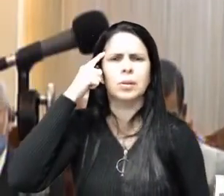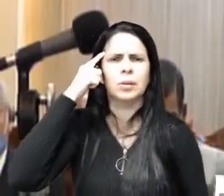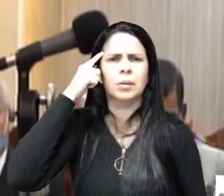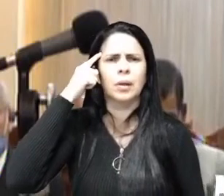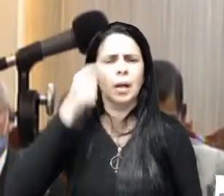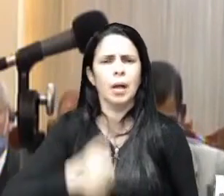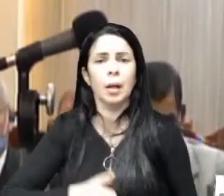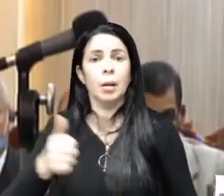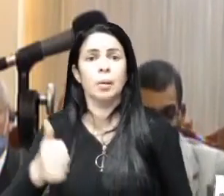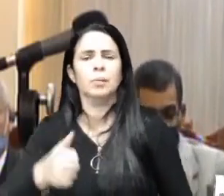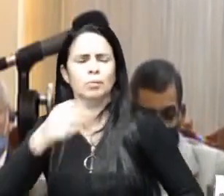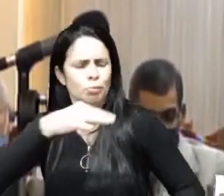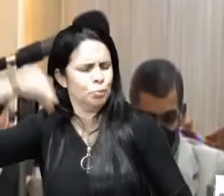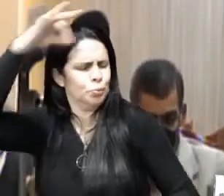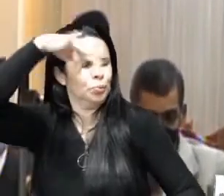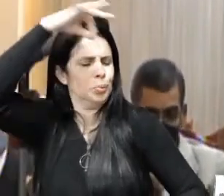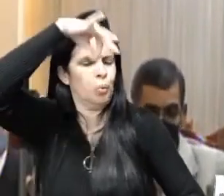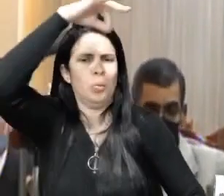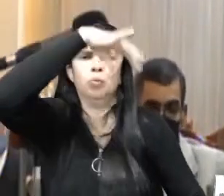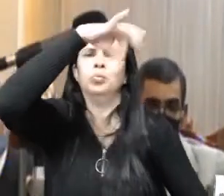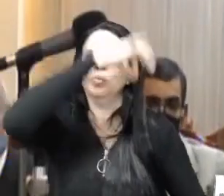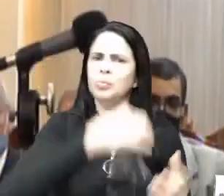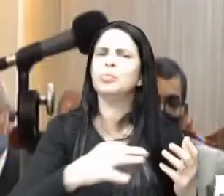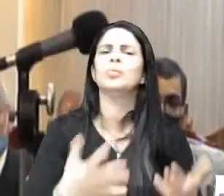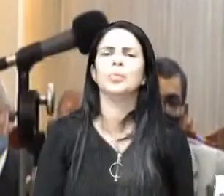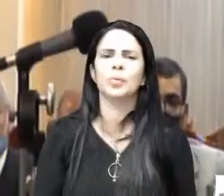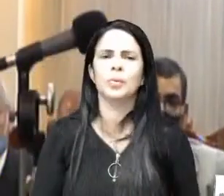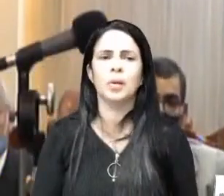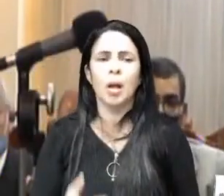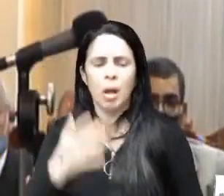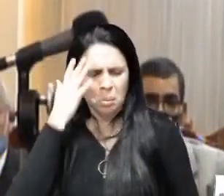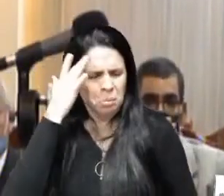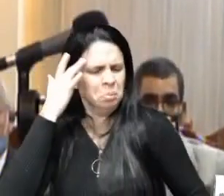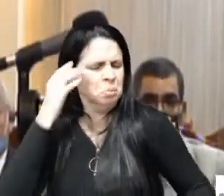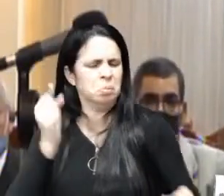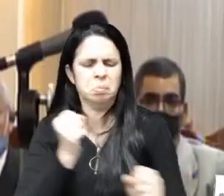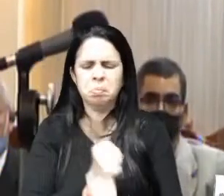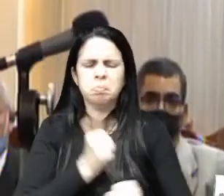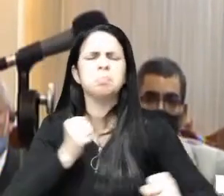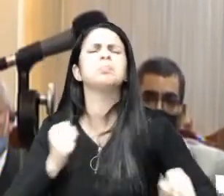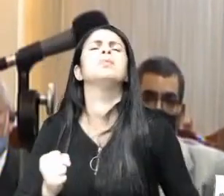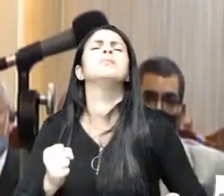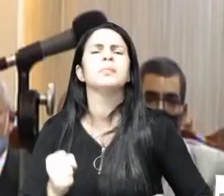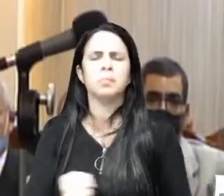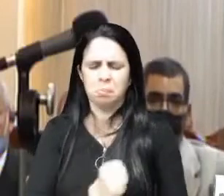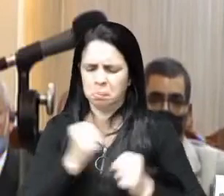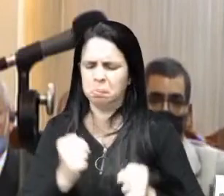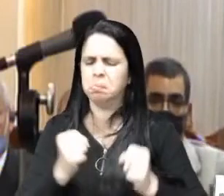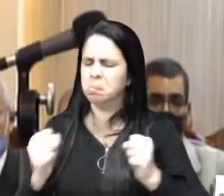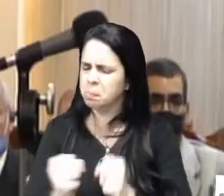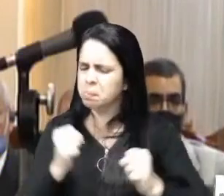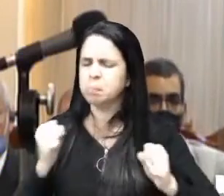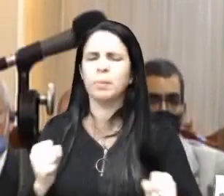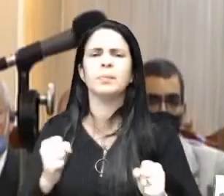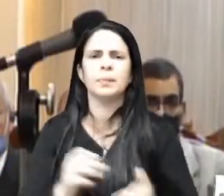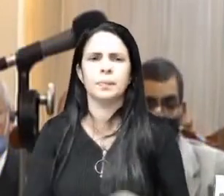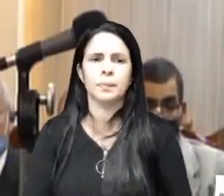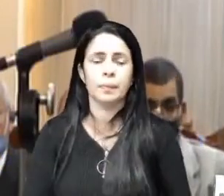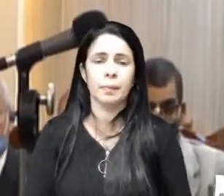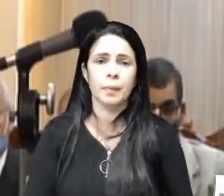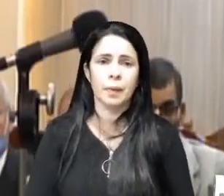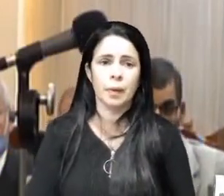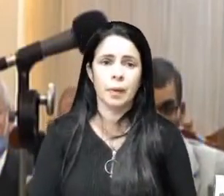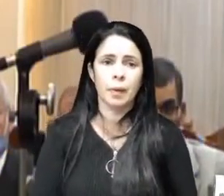primeira manifestação do Espírito Santo deve ter sido uma coisa tremenda, muito forte. De forma que os que ali